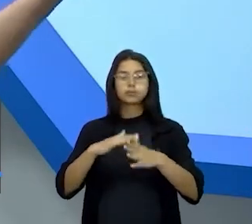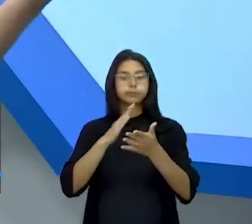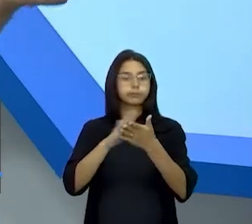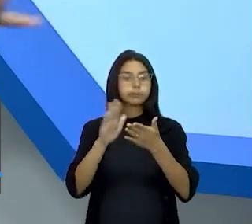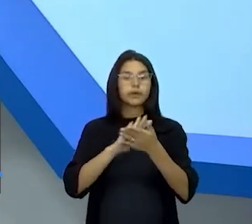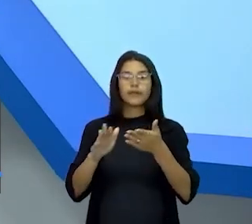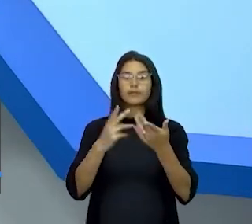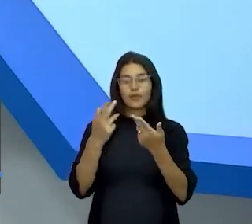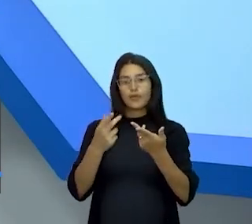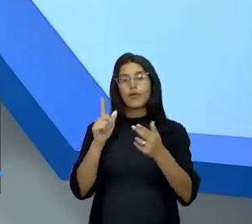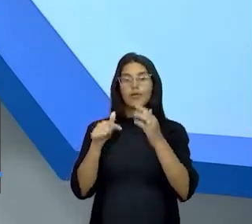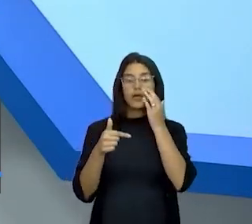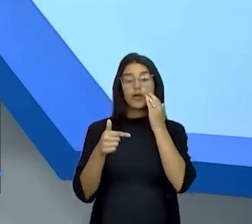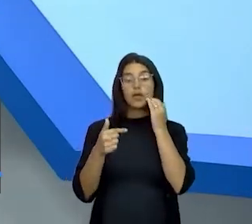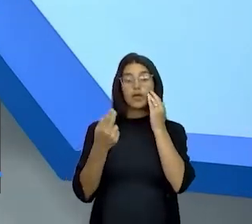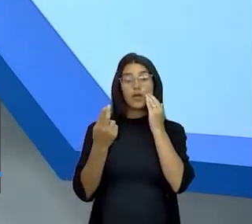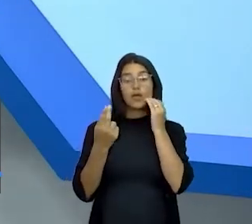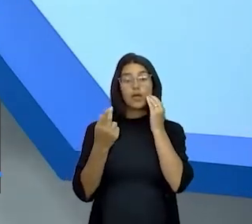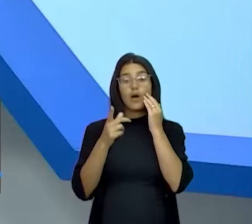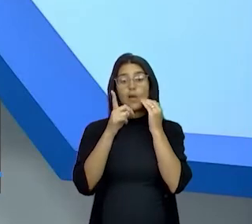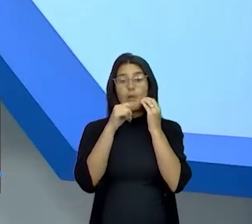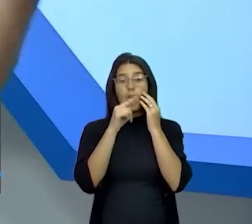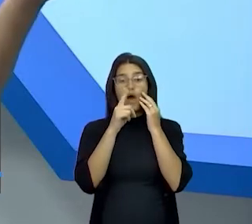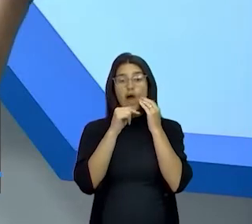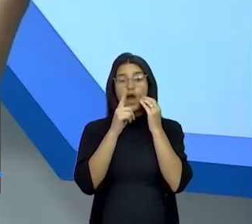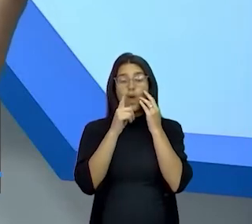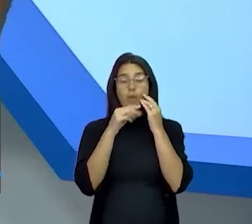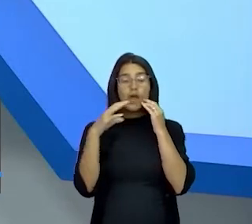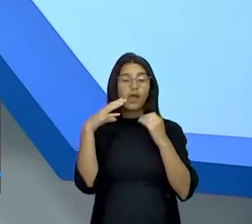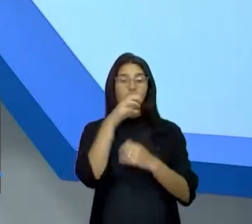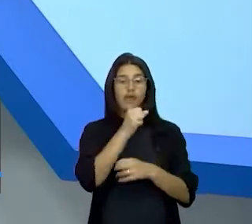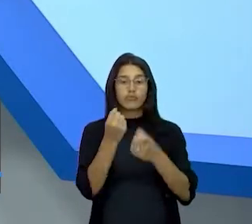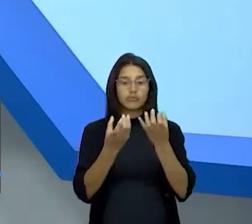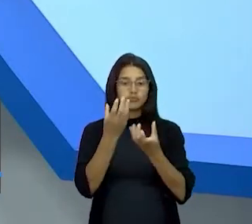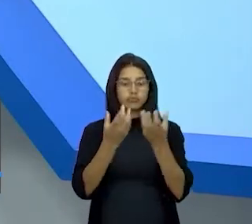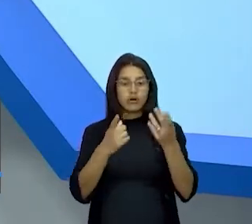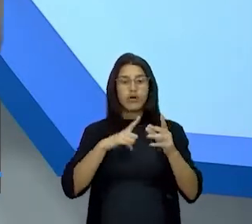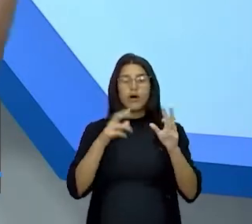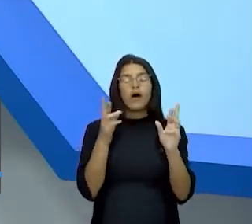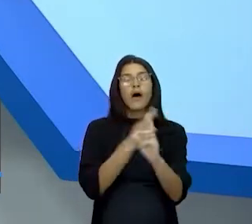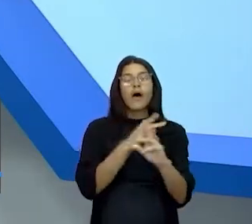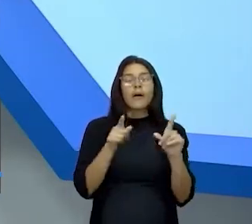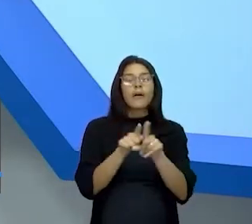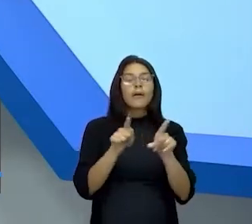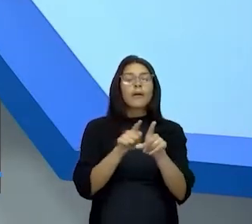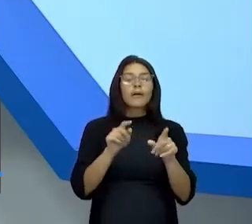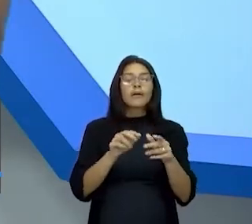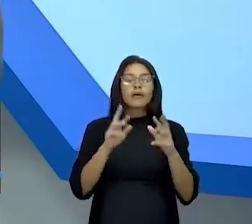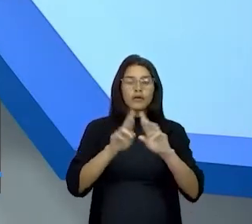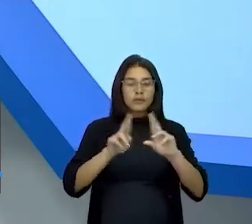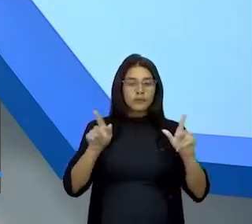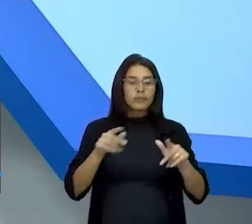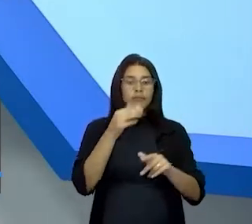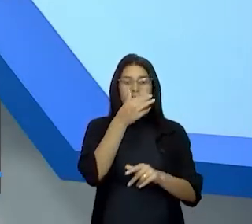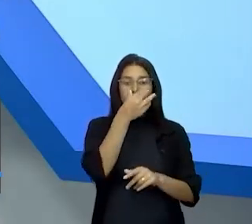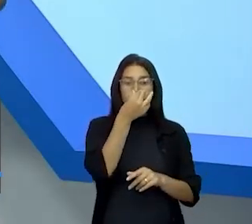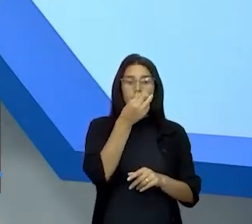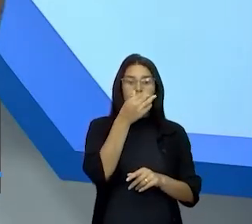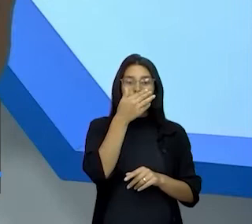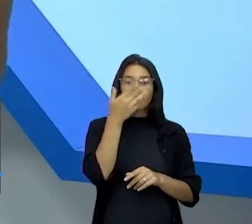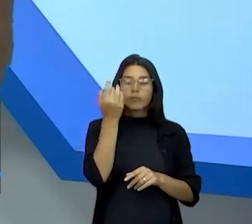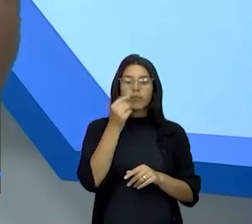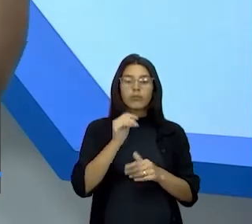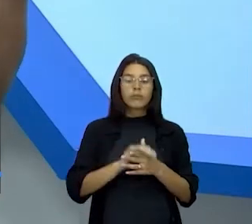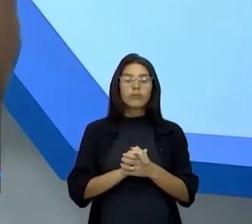como é o caso da fervura, né? Sim. Só que a fervura aí tem a ver com a temperatura e a pressão externa, né? Sim. A pressão interna